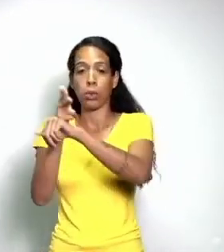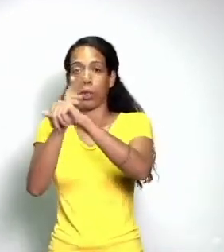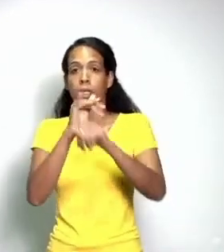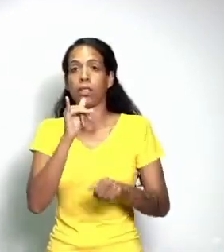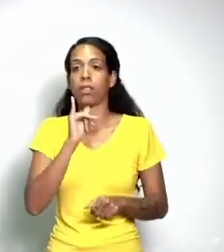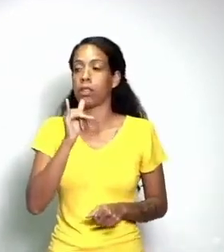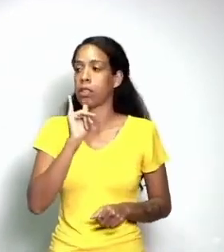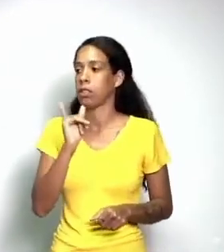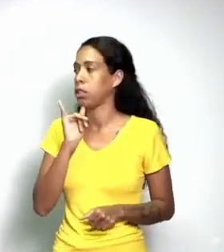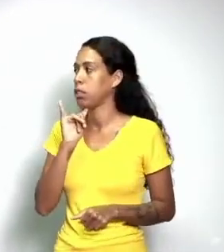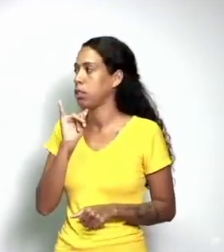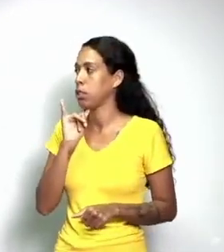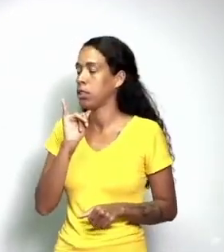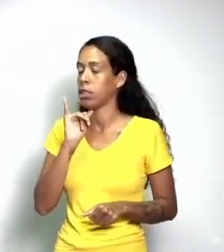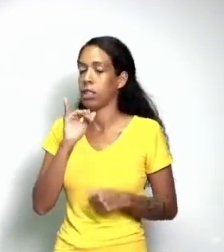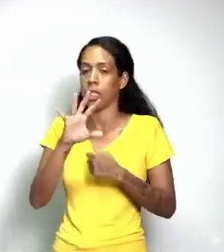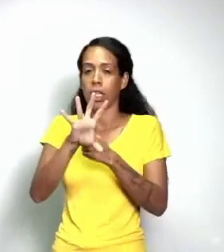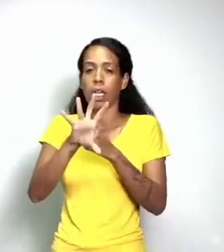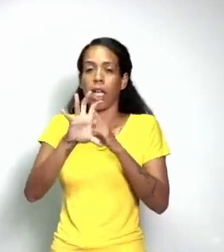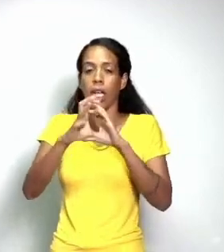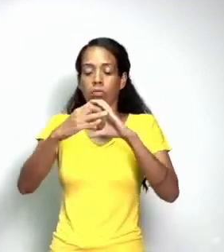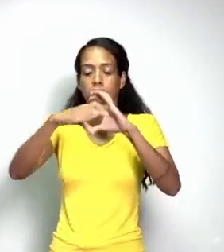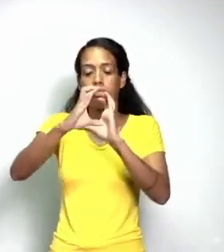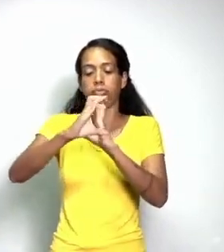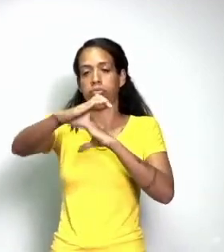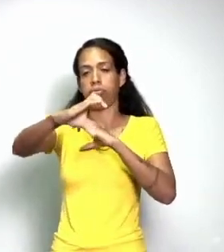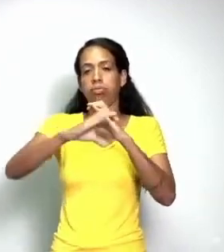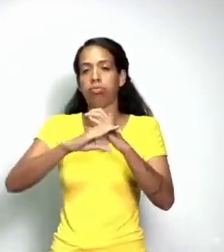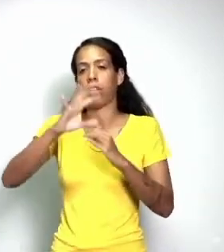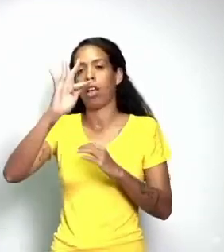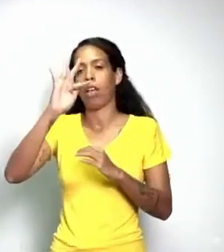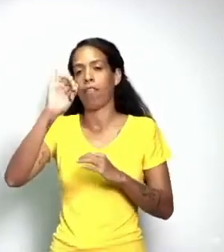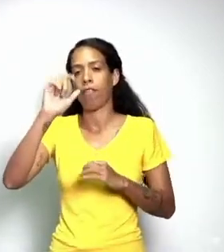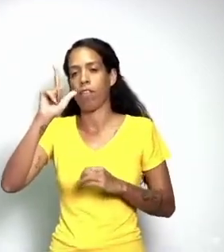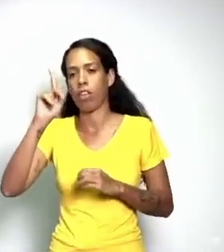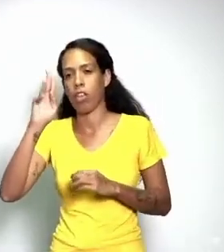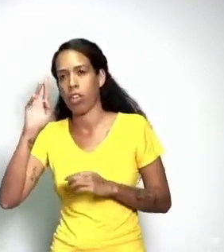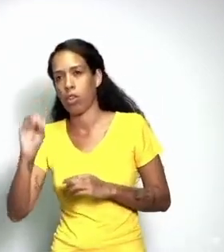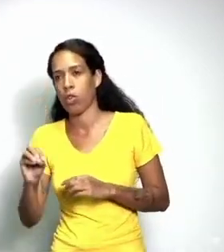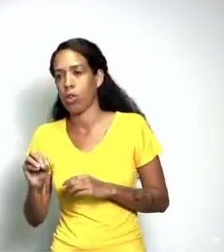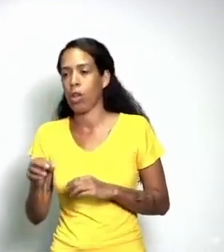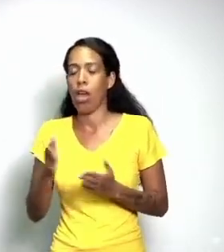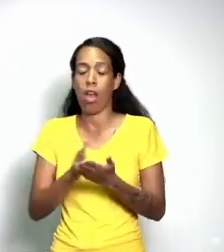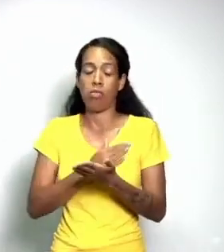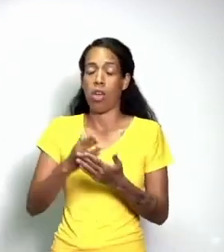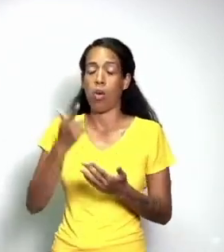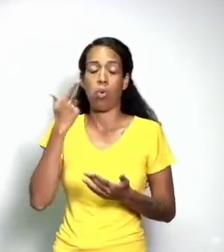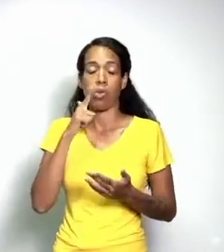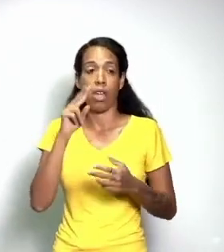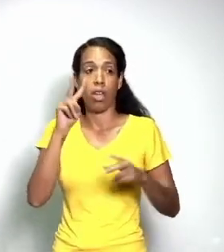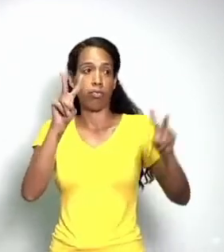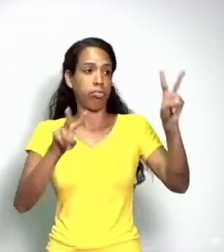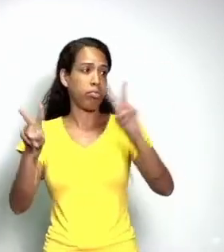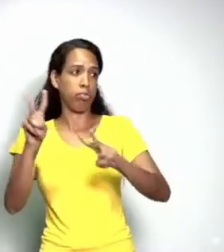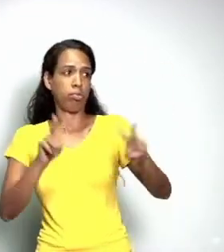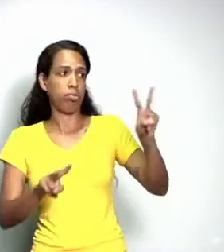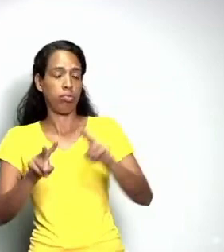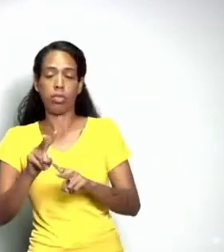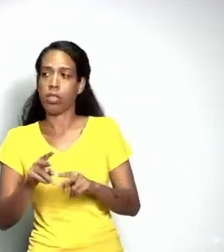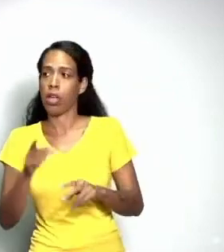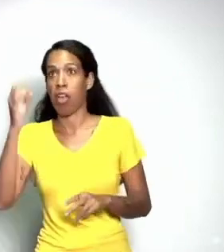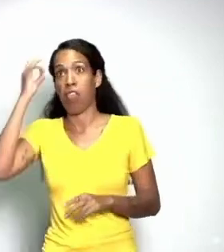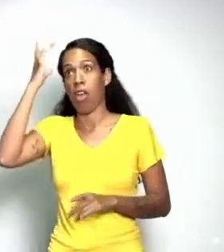exemplo, lente, filtro, coisas que, às vezes, a gente não consegue visualizar enquanto está ali na câmera